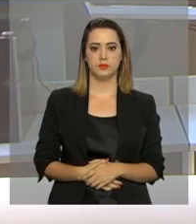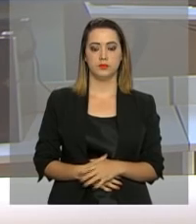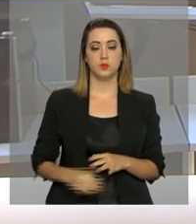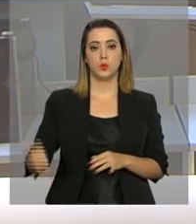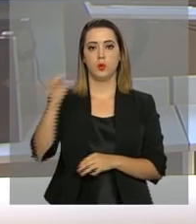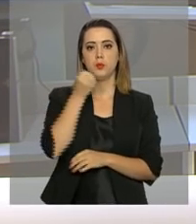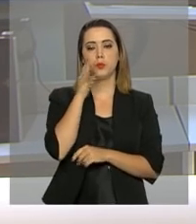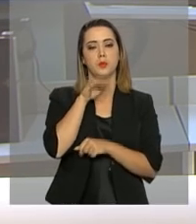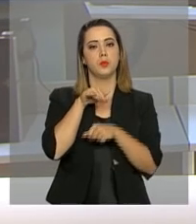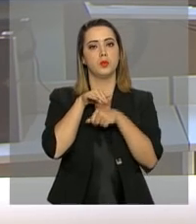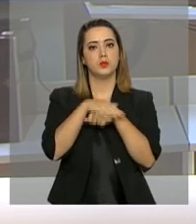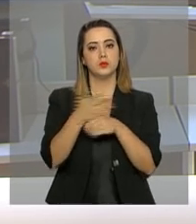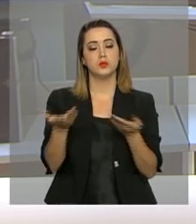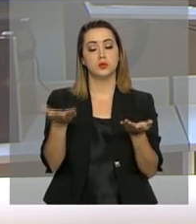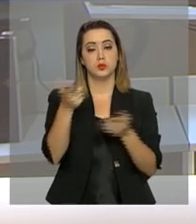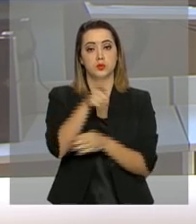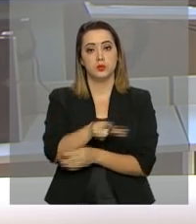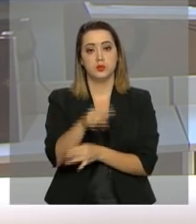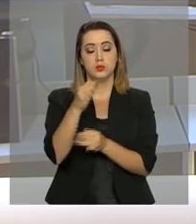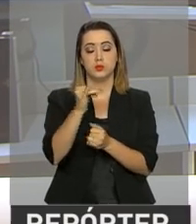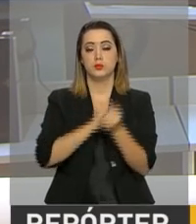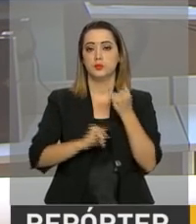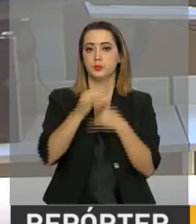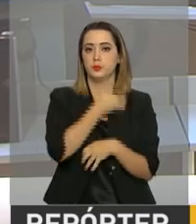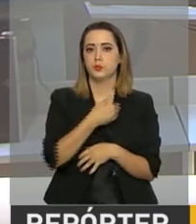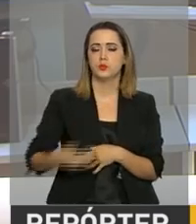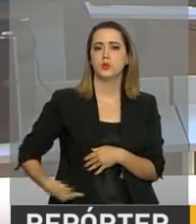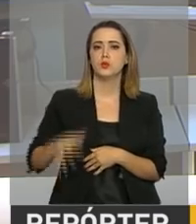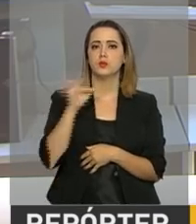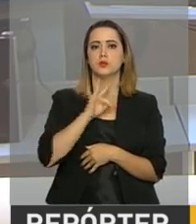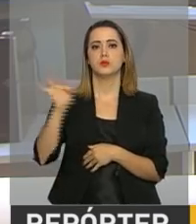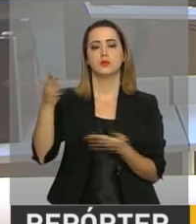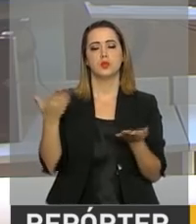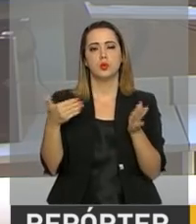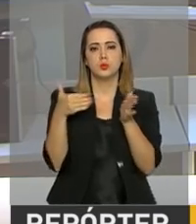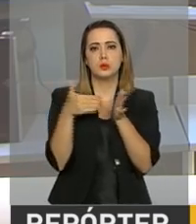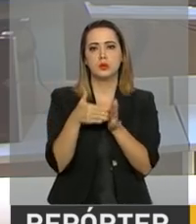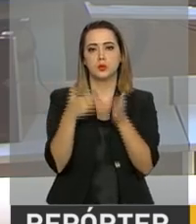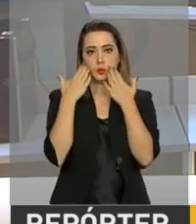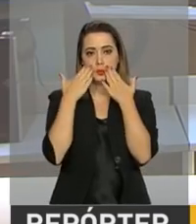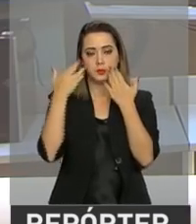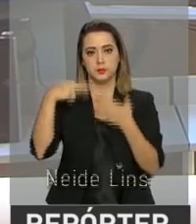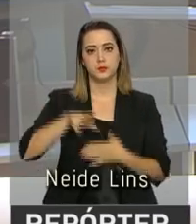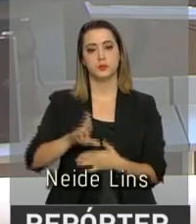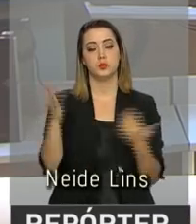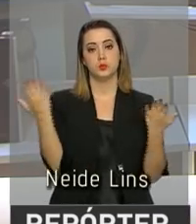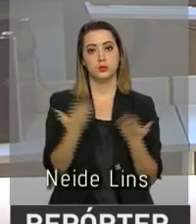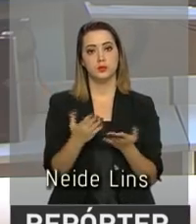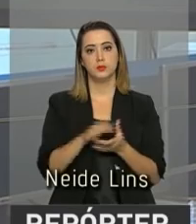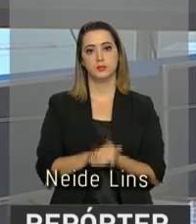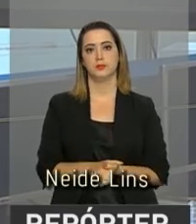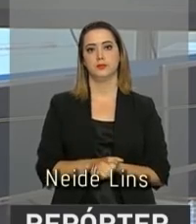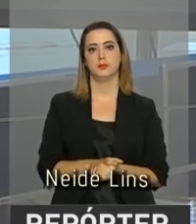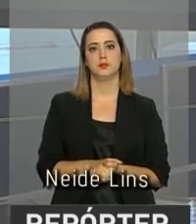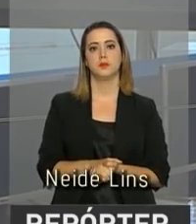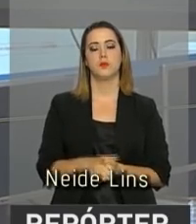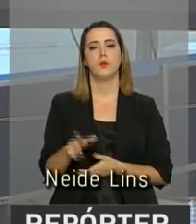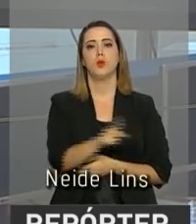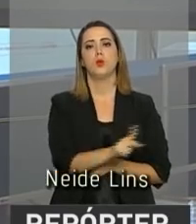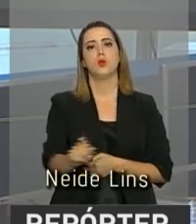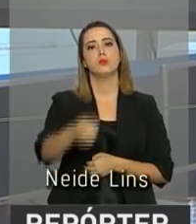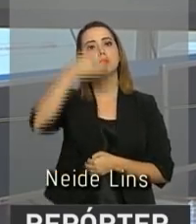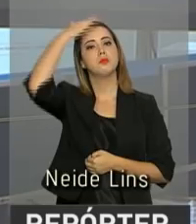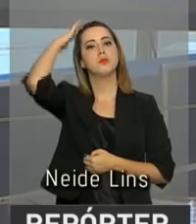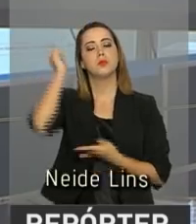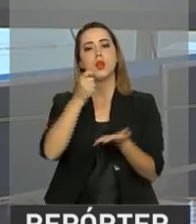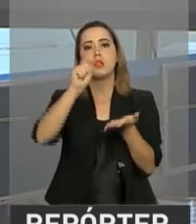Olá boa noite estamos de volta com as notícias do Governo Federal na última edição do repórter NBR desta quinta-feira o presidente Michel